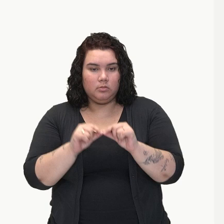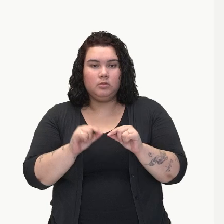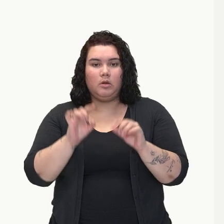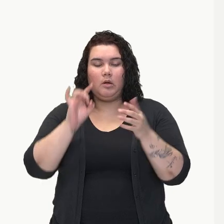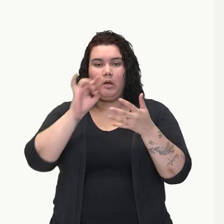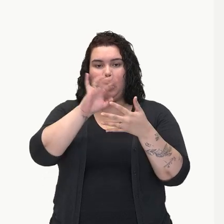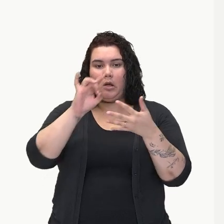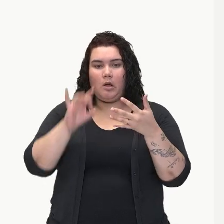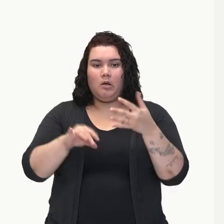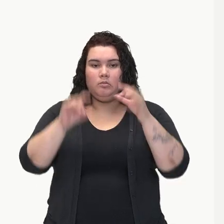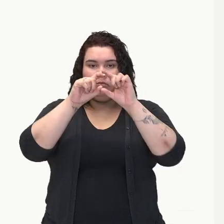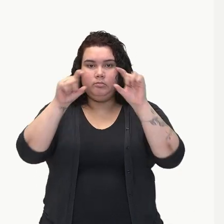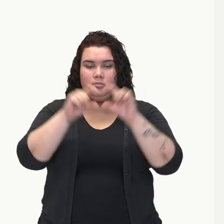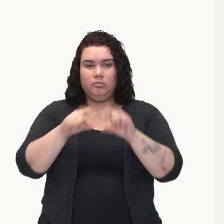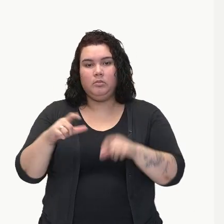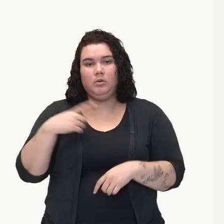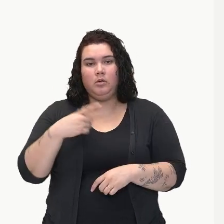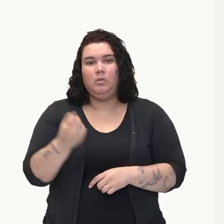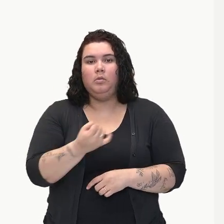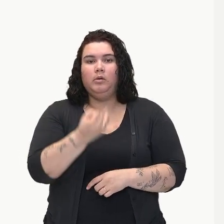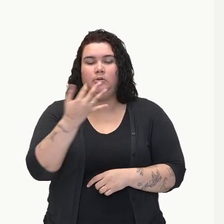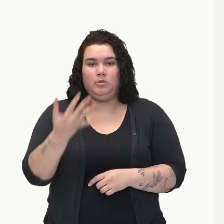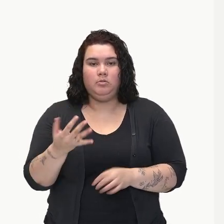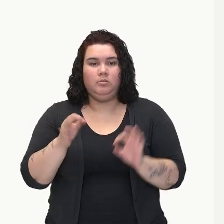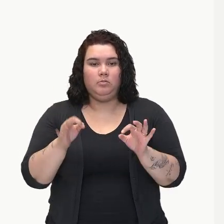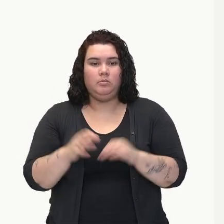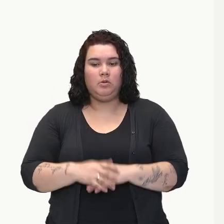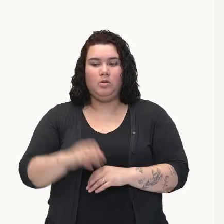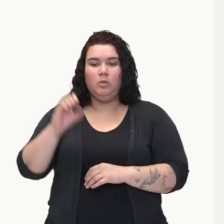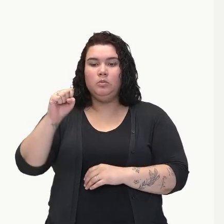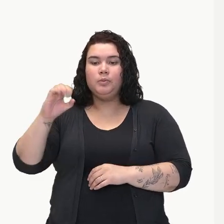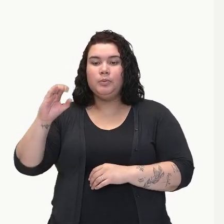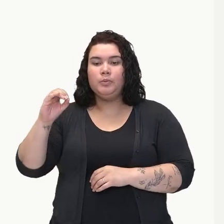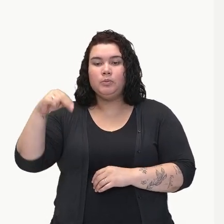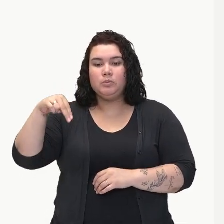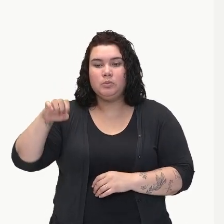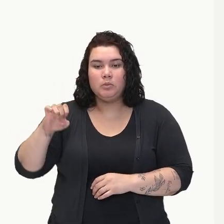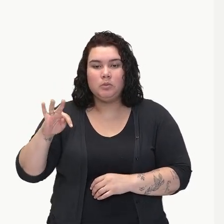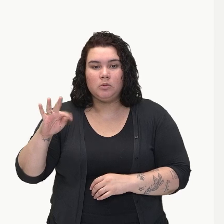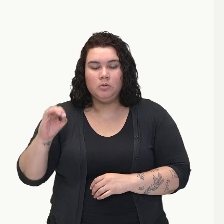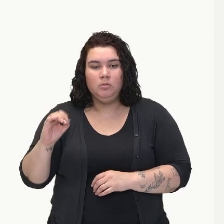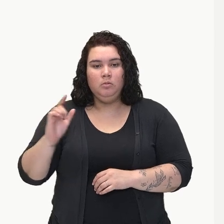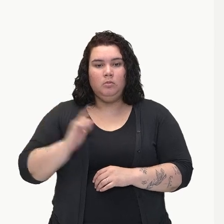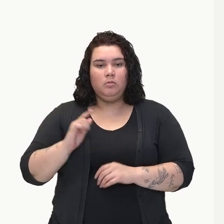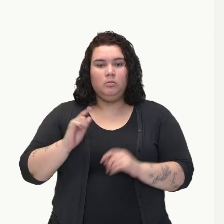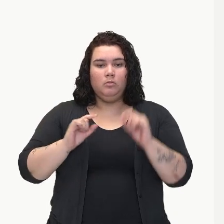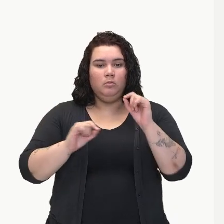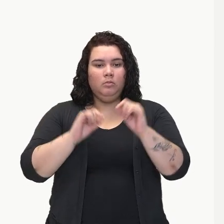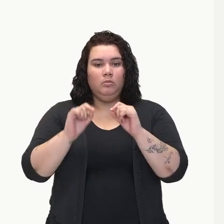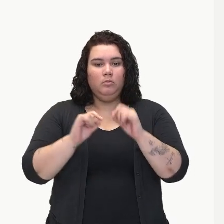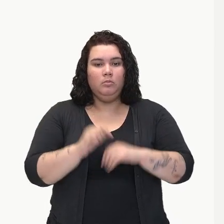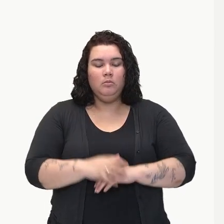estrofe pode ter um determinado número de versos. Um soneto bastante musical, eu tenho